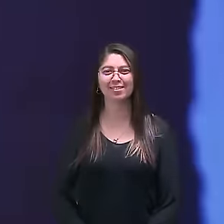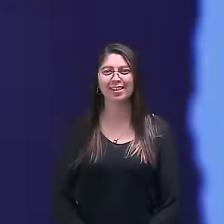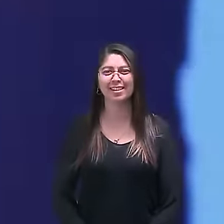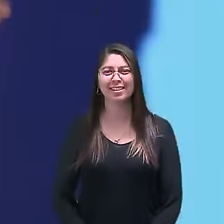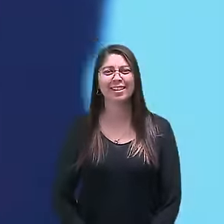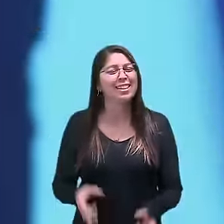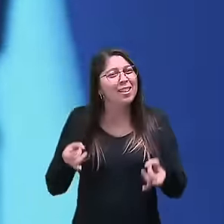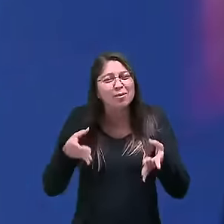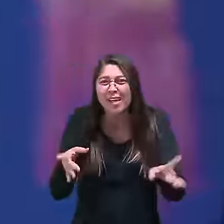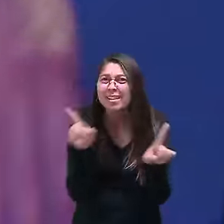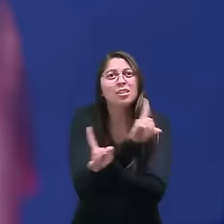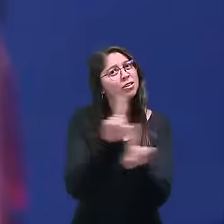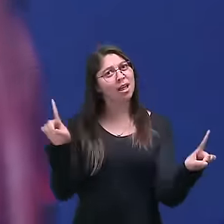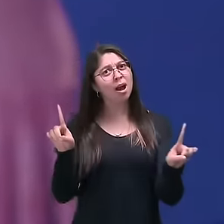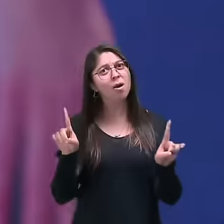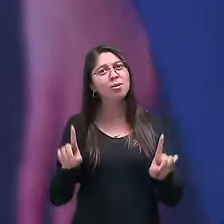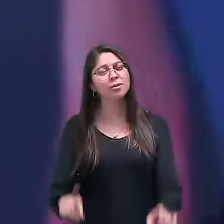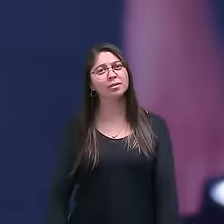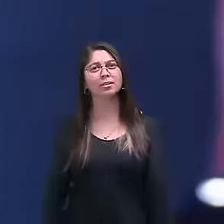Não desista.